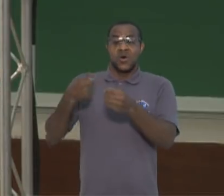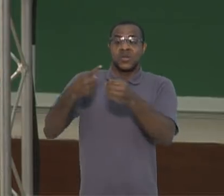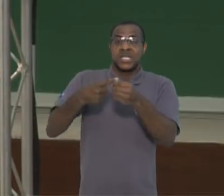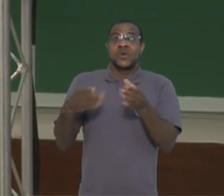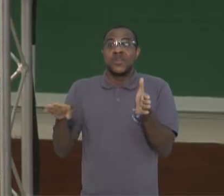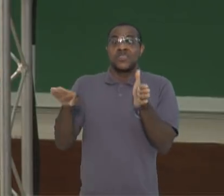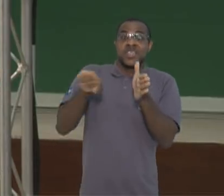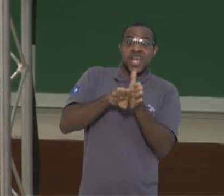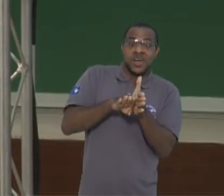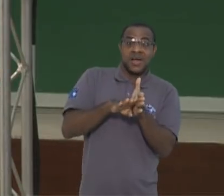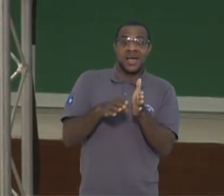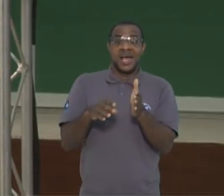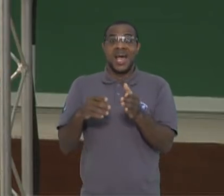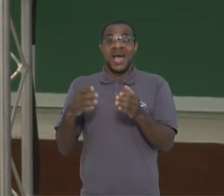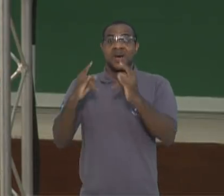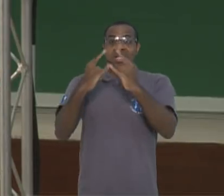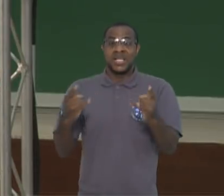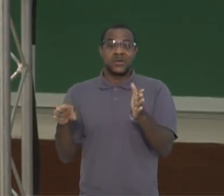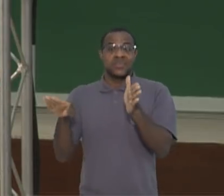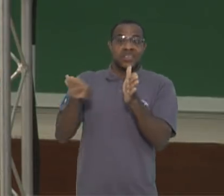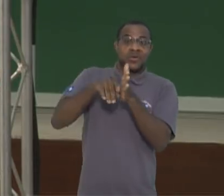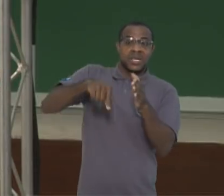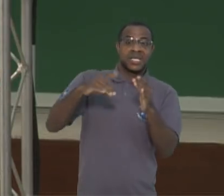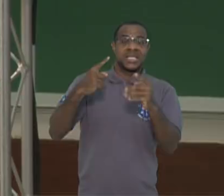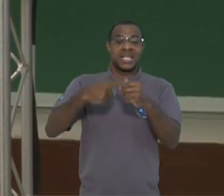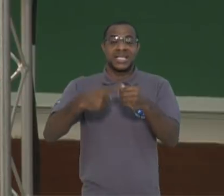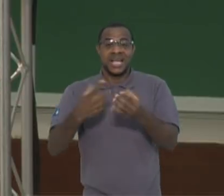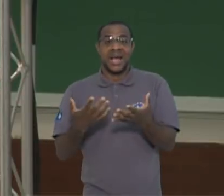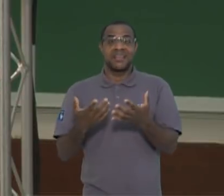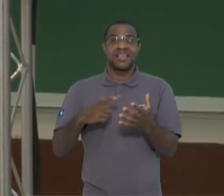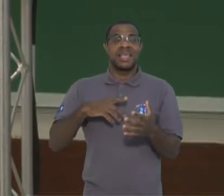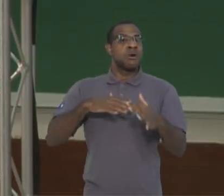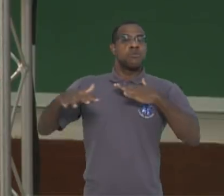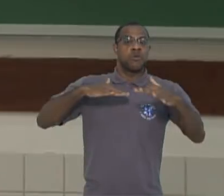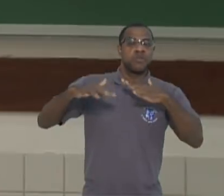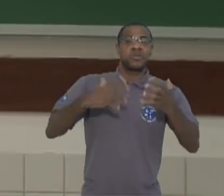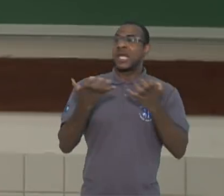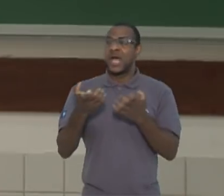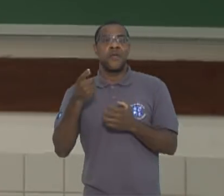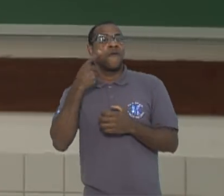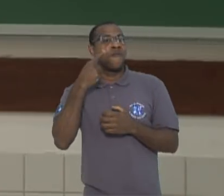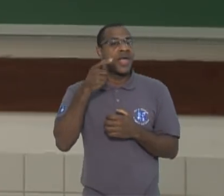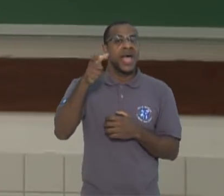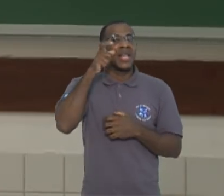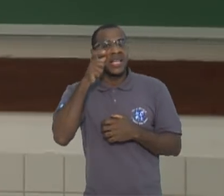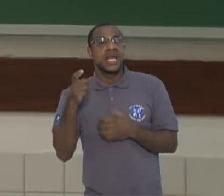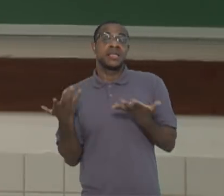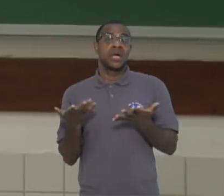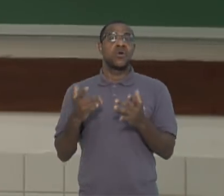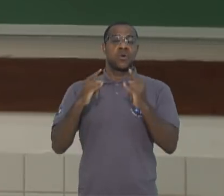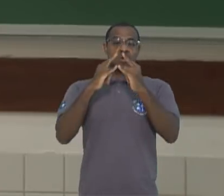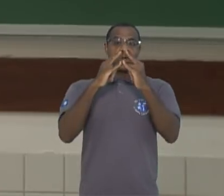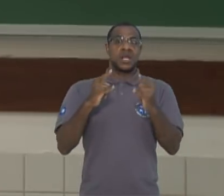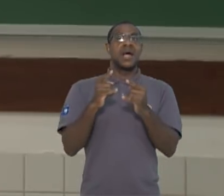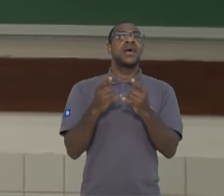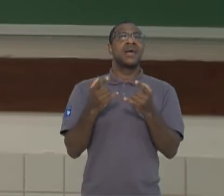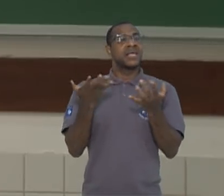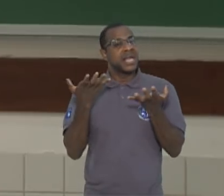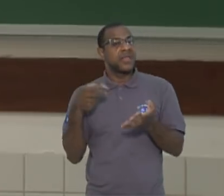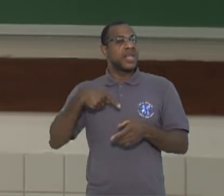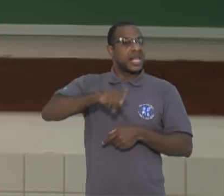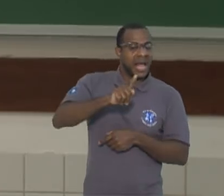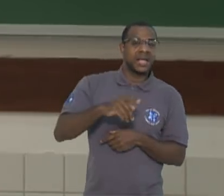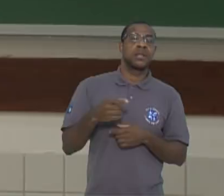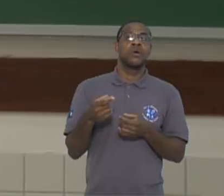na cidade, tem essa movimentação, né? Então, todos querem ver e, para isso, são vendidos os ingressos, para, né, que os